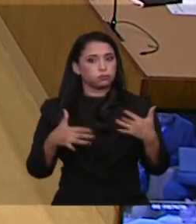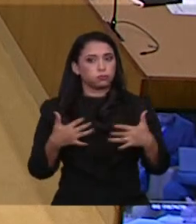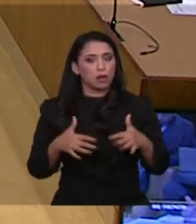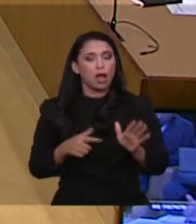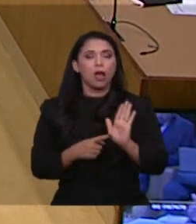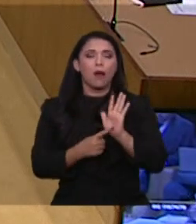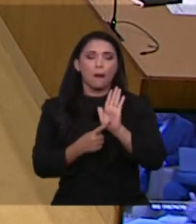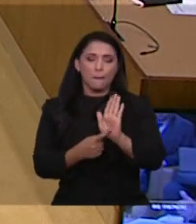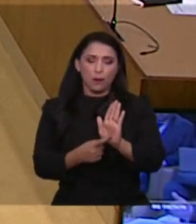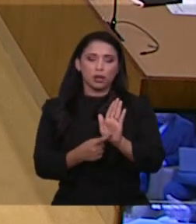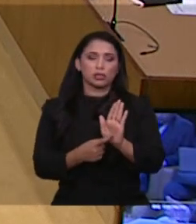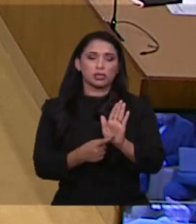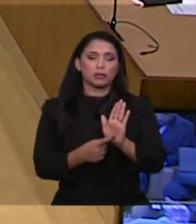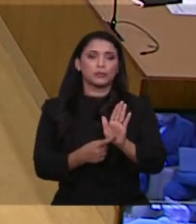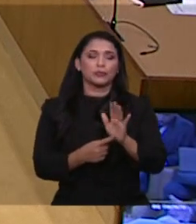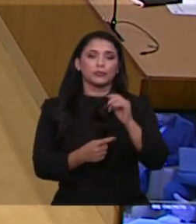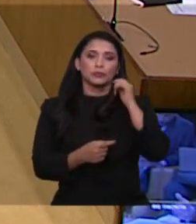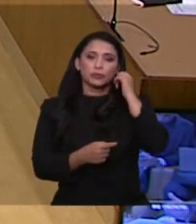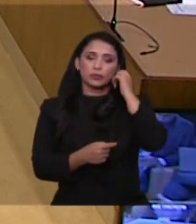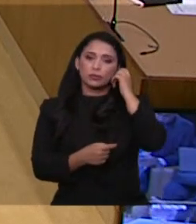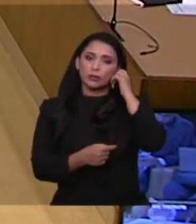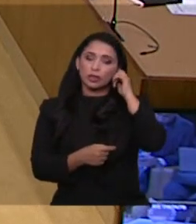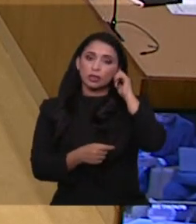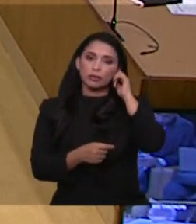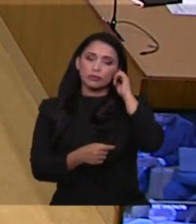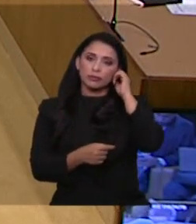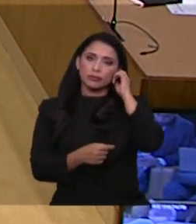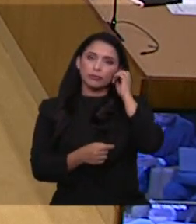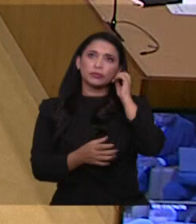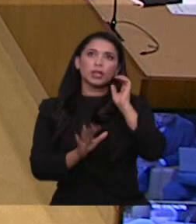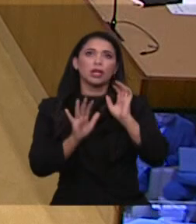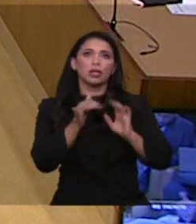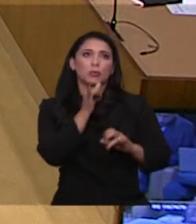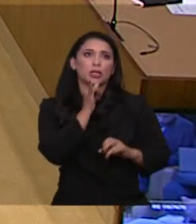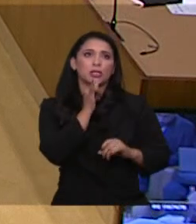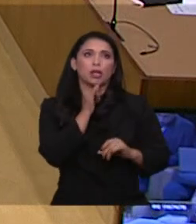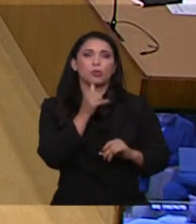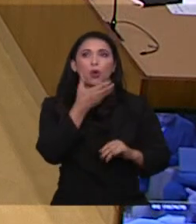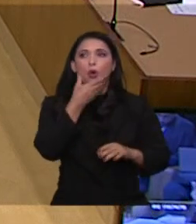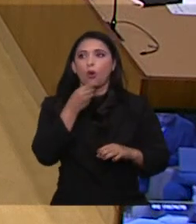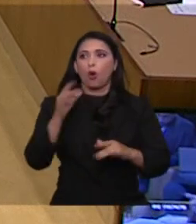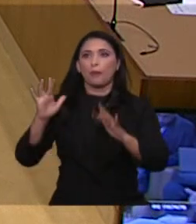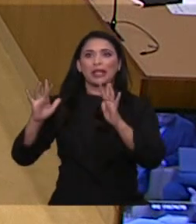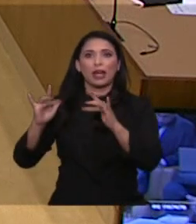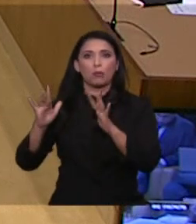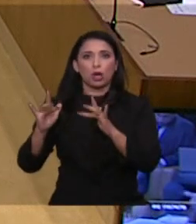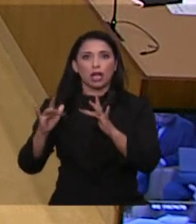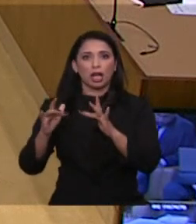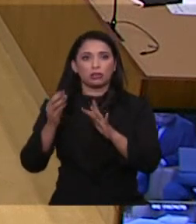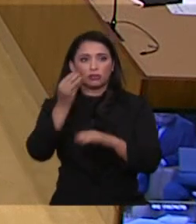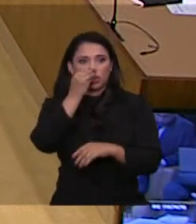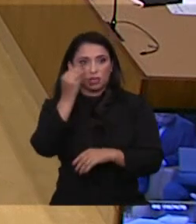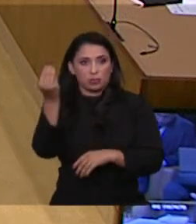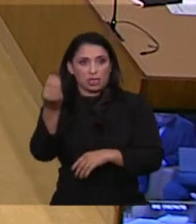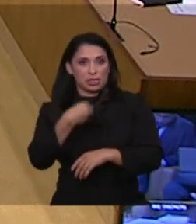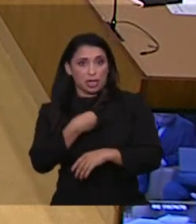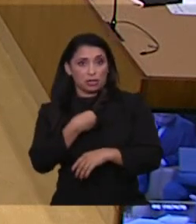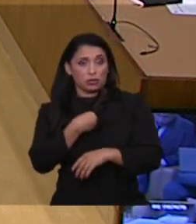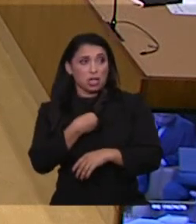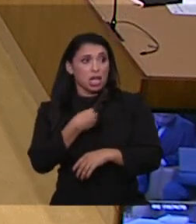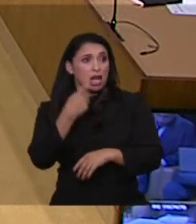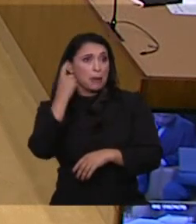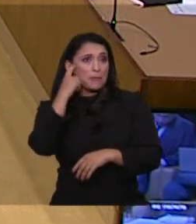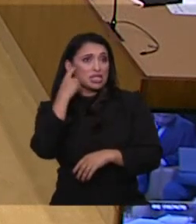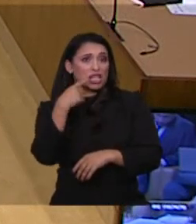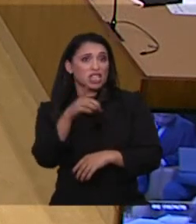mostram isso, que mesmo aquele namorado que é rejeitado, ele acha que existe o direito subjetivo ao amor,